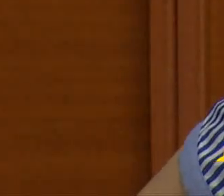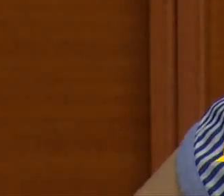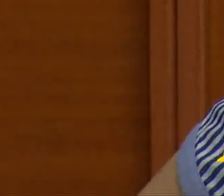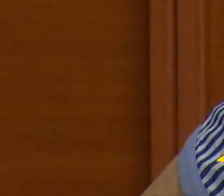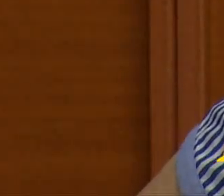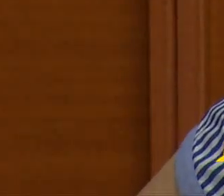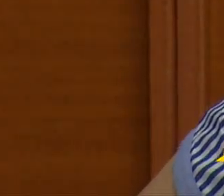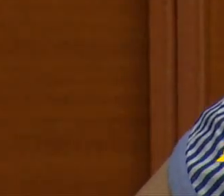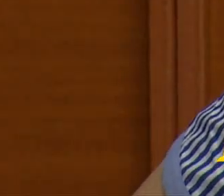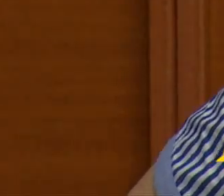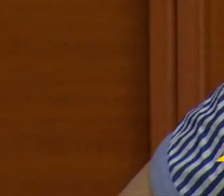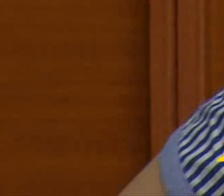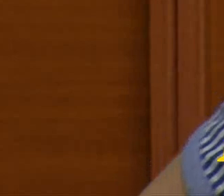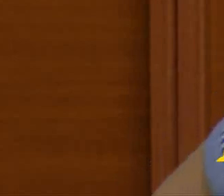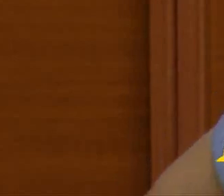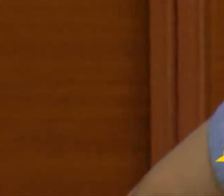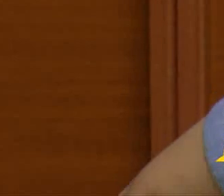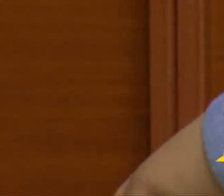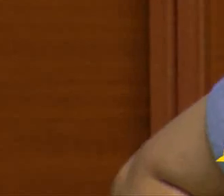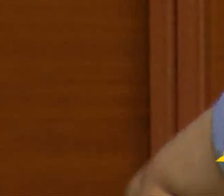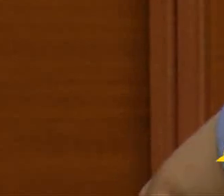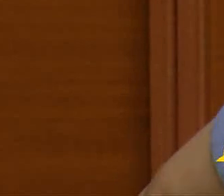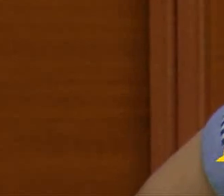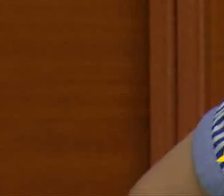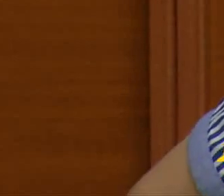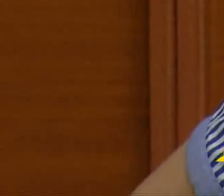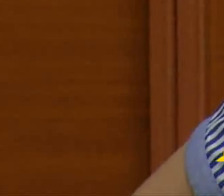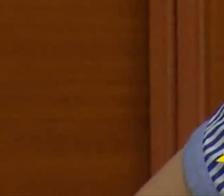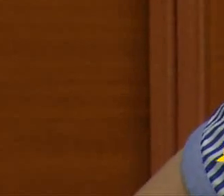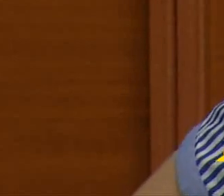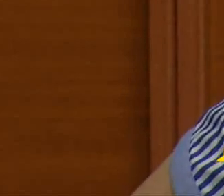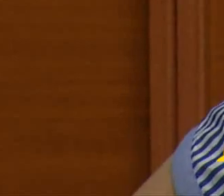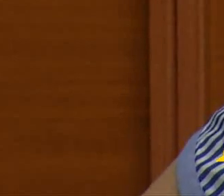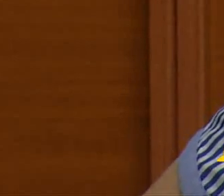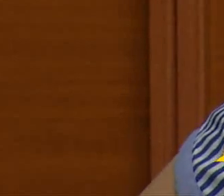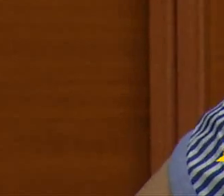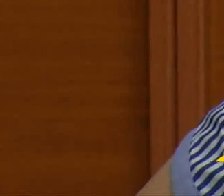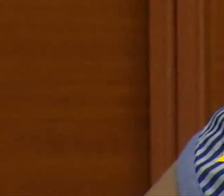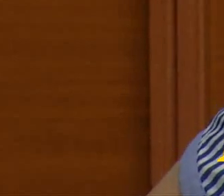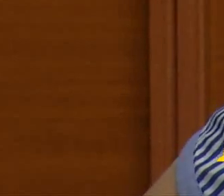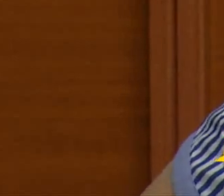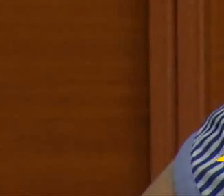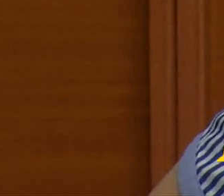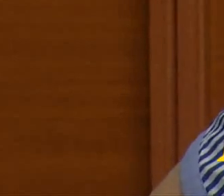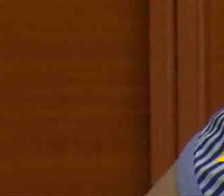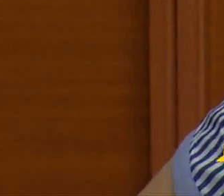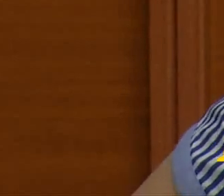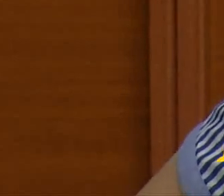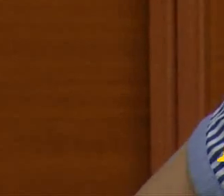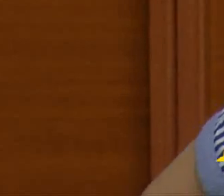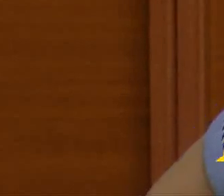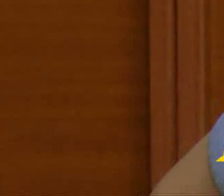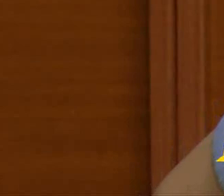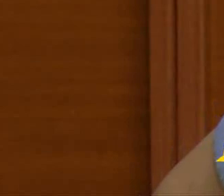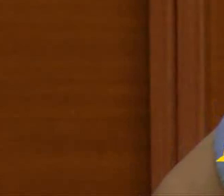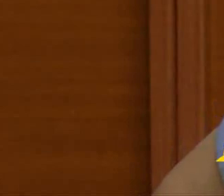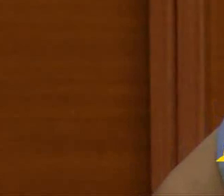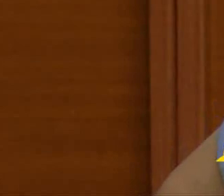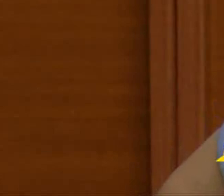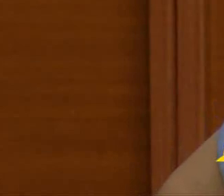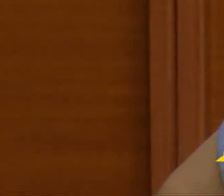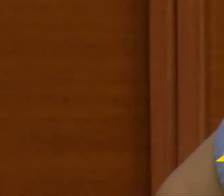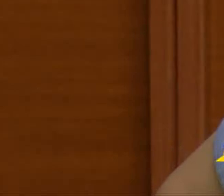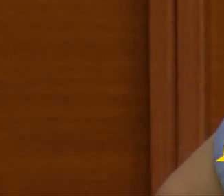meu abrigo, e toda vez que você sai, o mundo